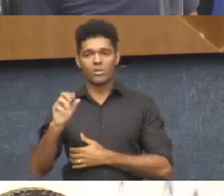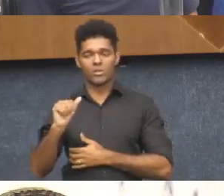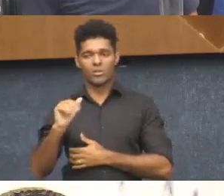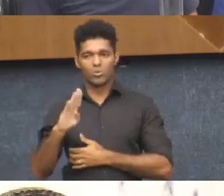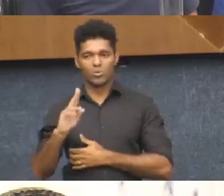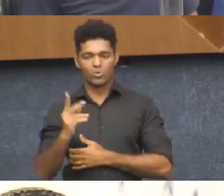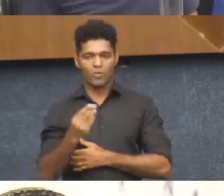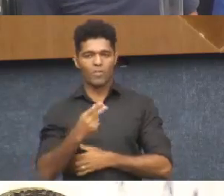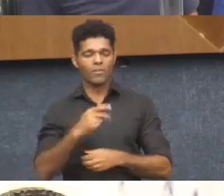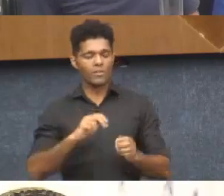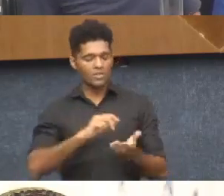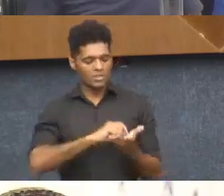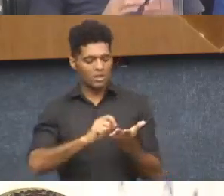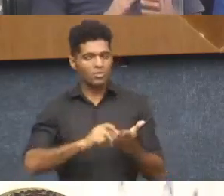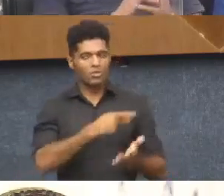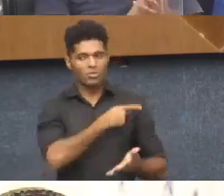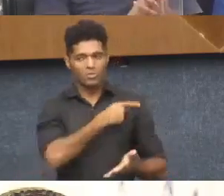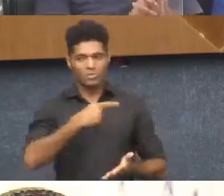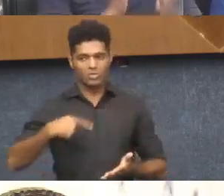Horizonte.